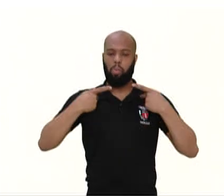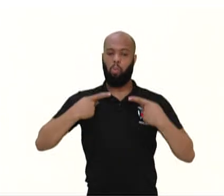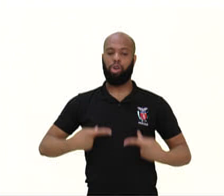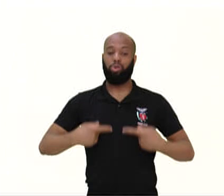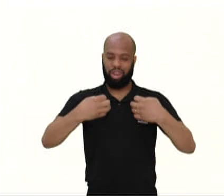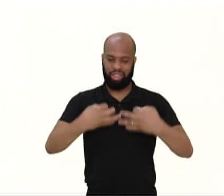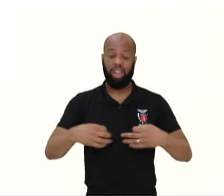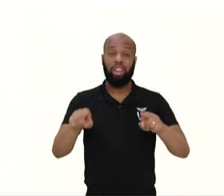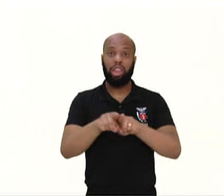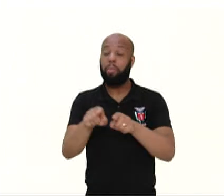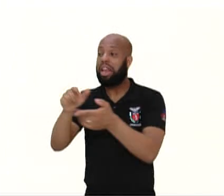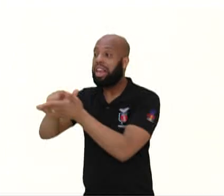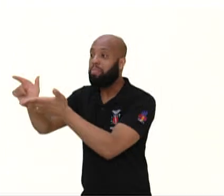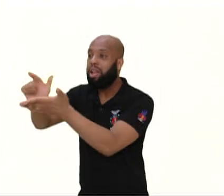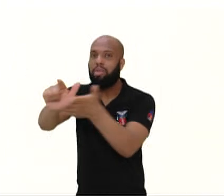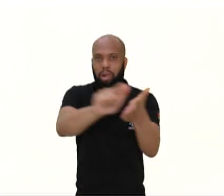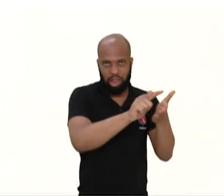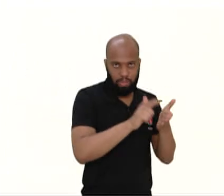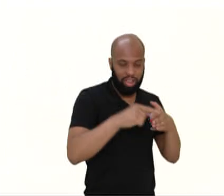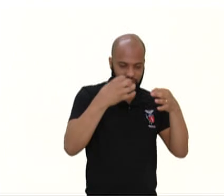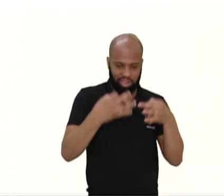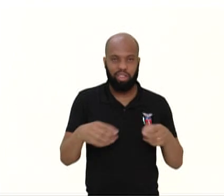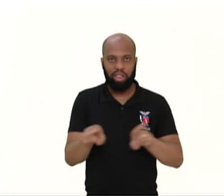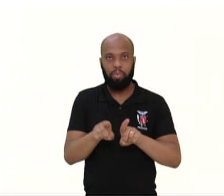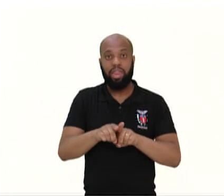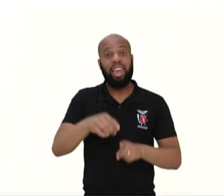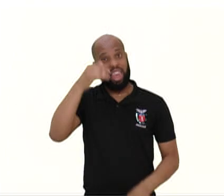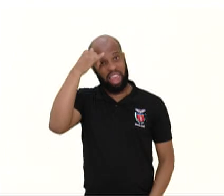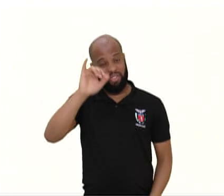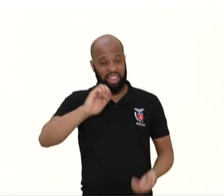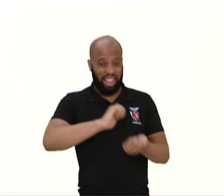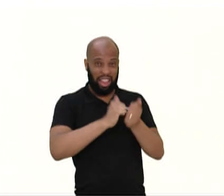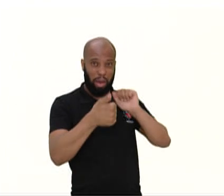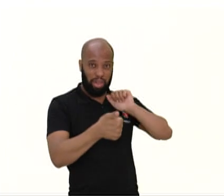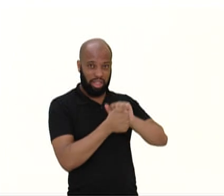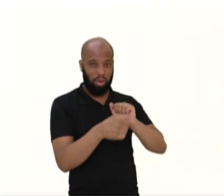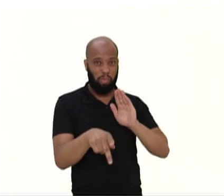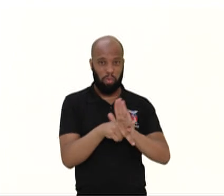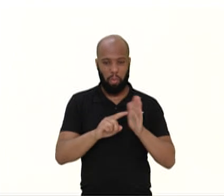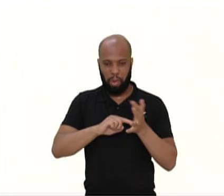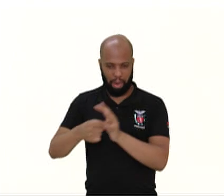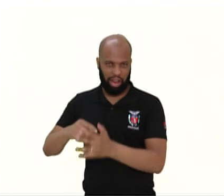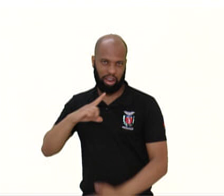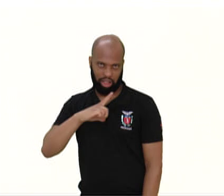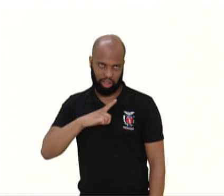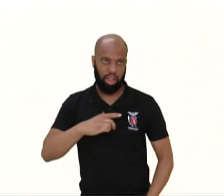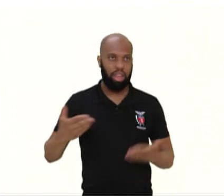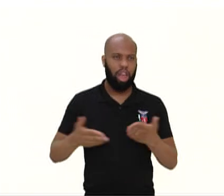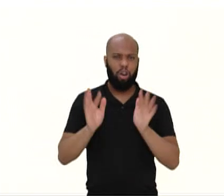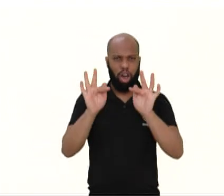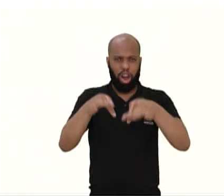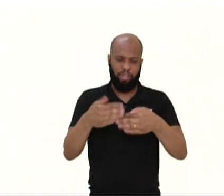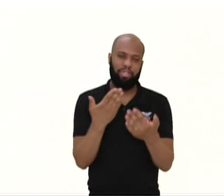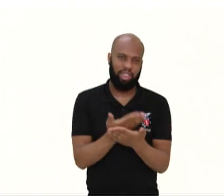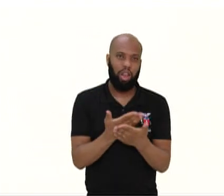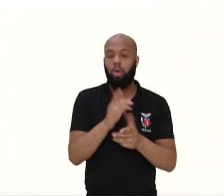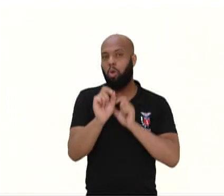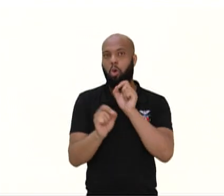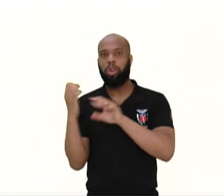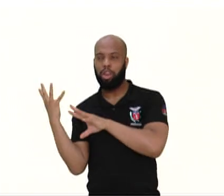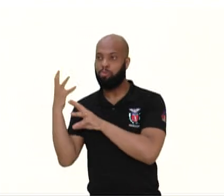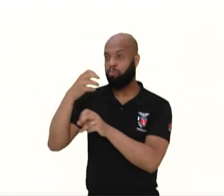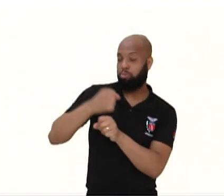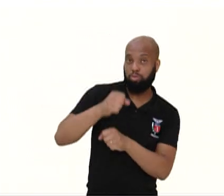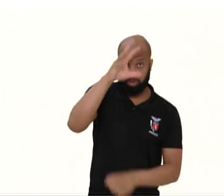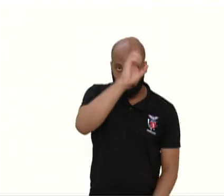vertebral, higienização dos equipamentos e evitar adaptações nas máquinas. Considerações finais na nossa aula, então,